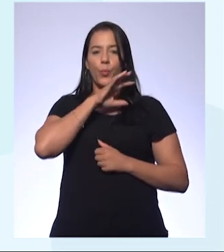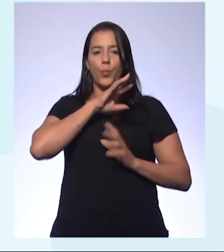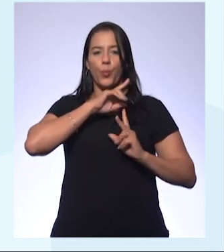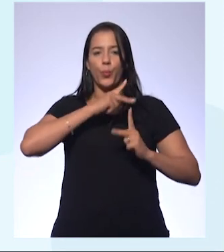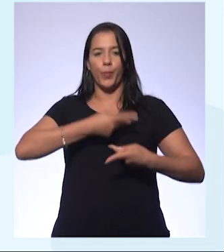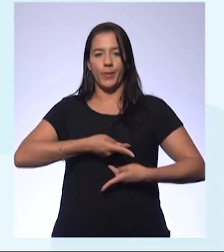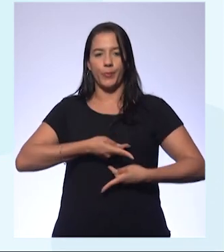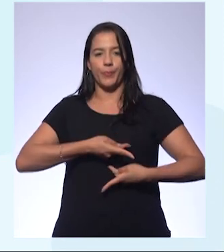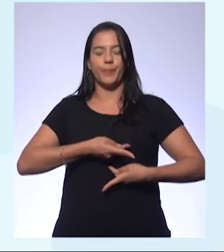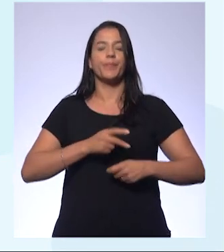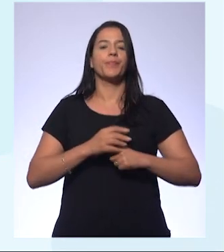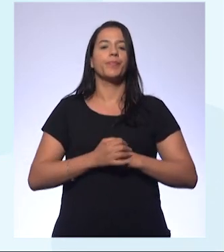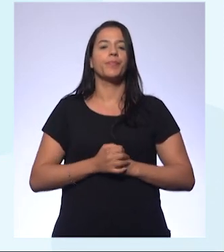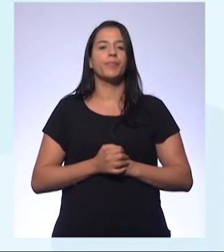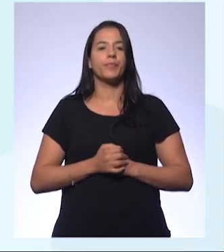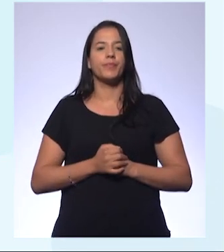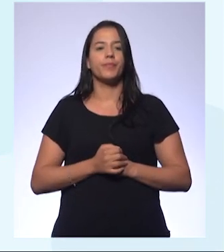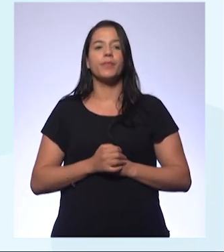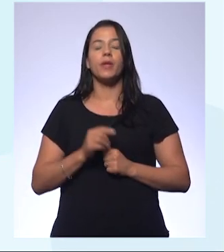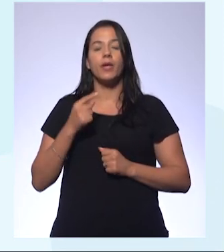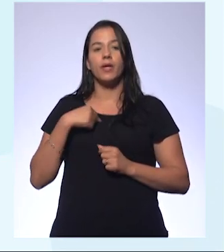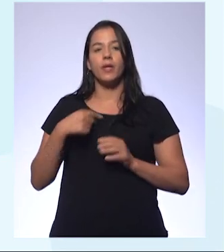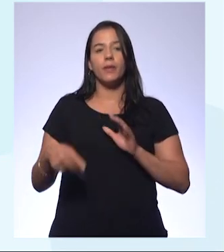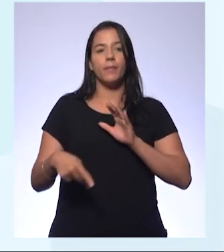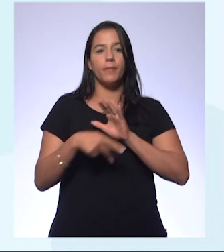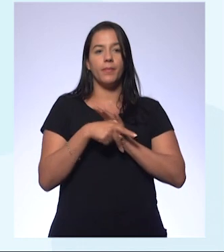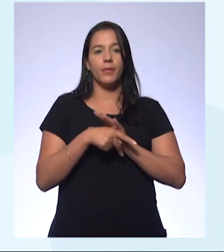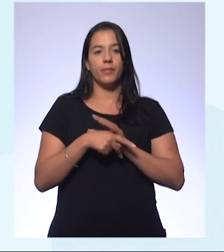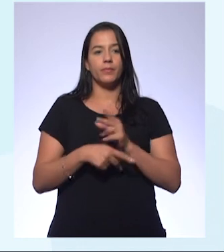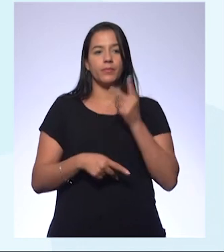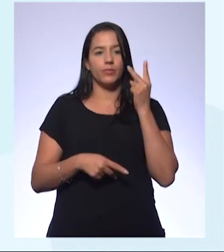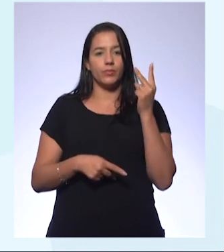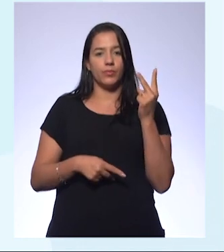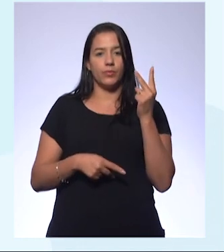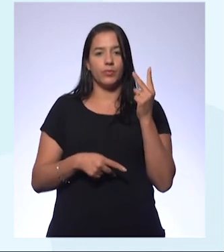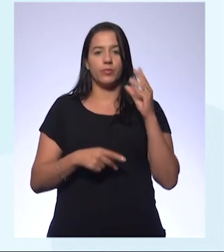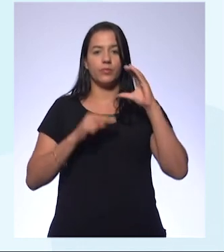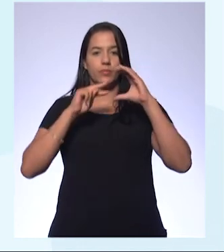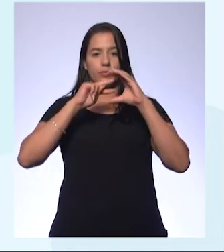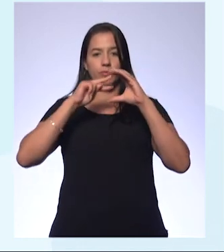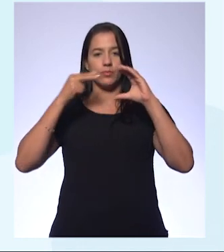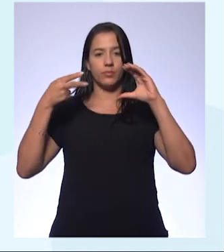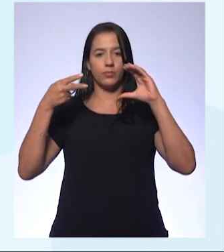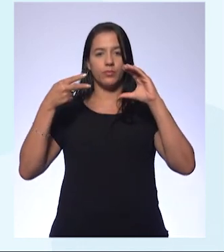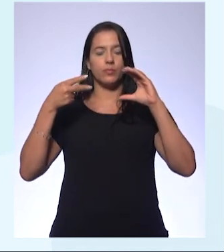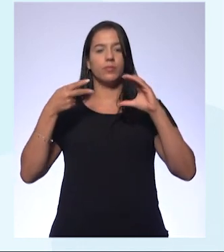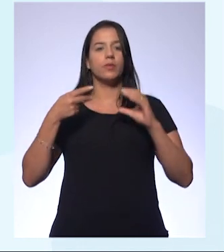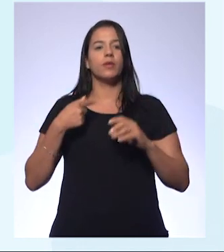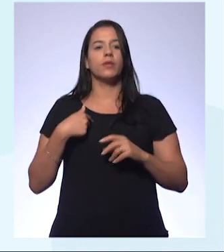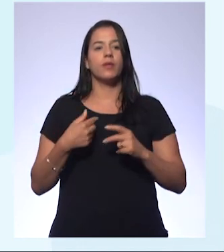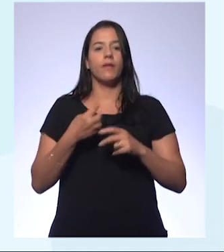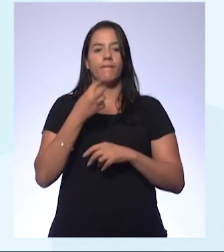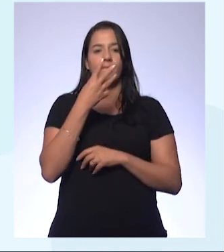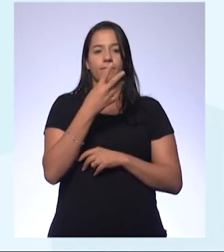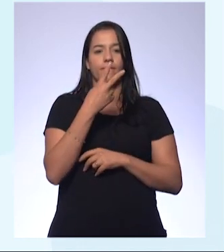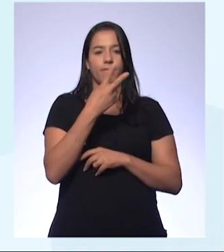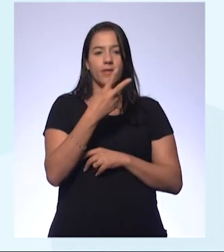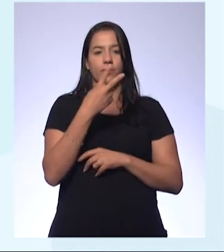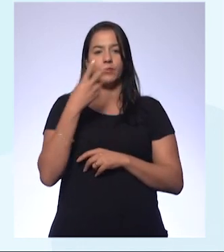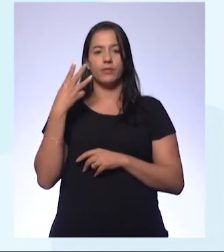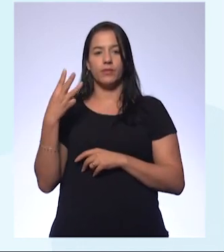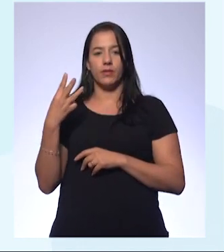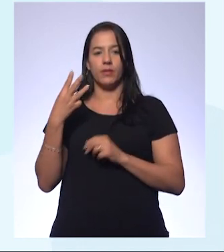O cariótipo humano, ele é formado aí por 2 conjuntos cromossômicos, certo? Porque a gente tem 23